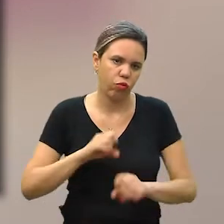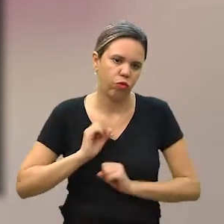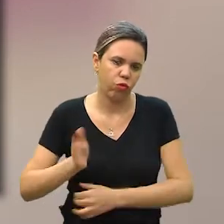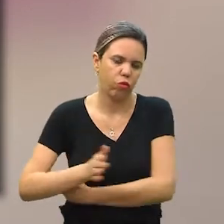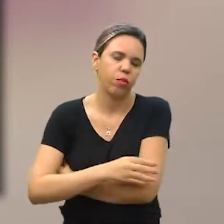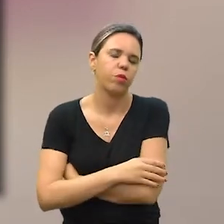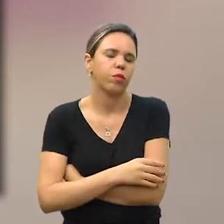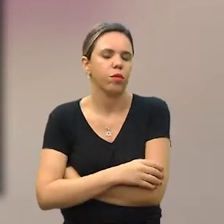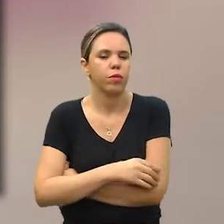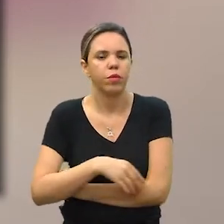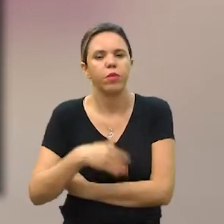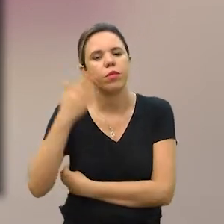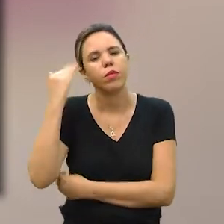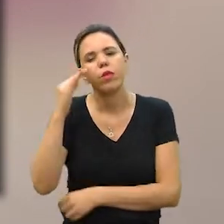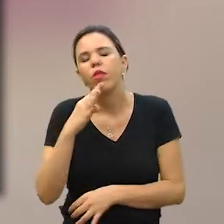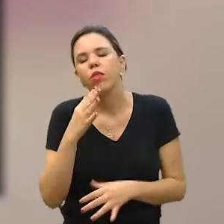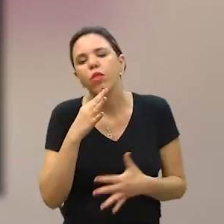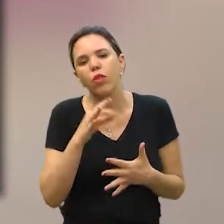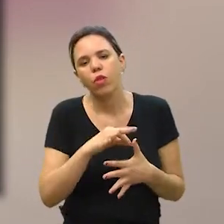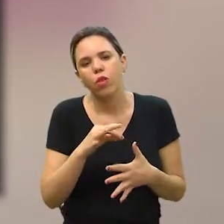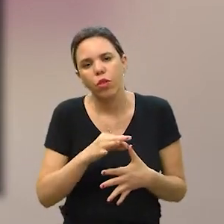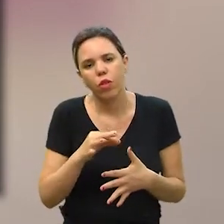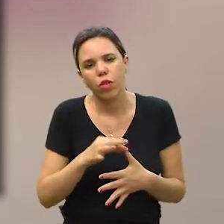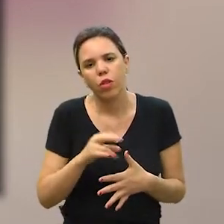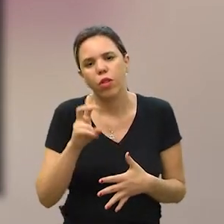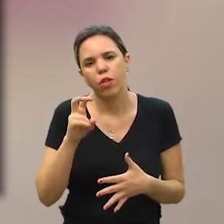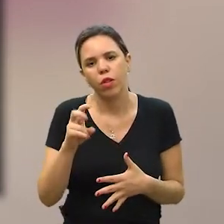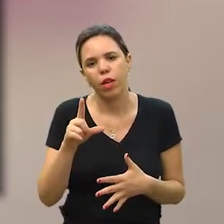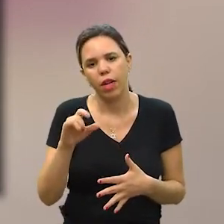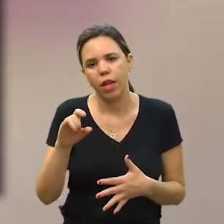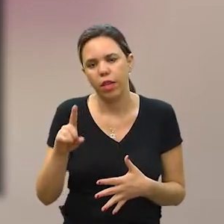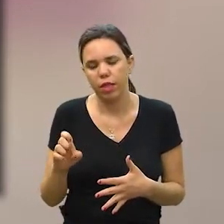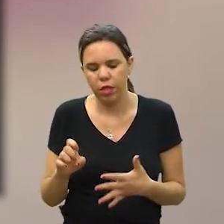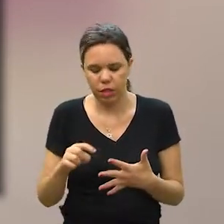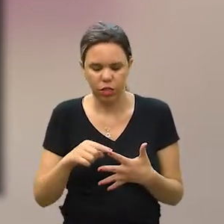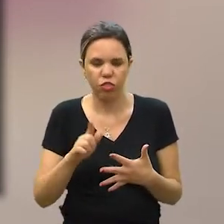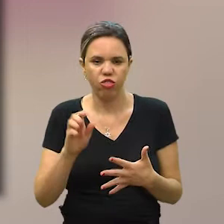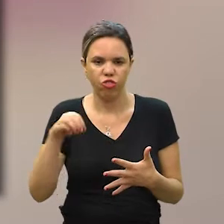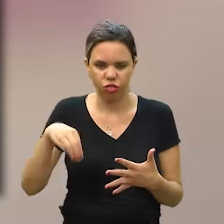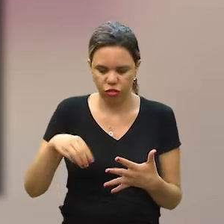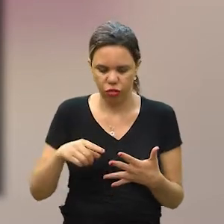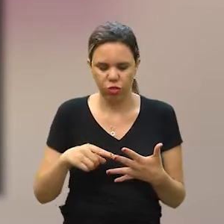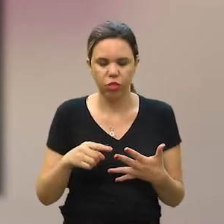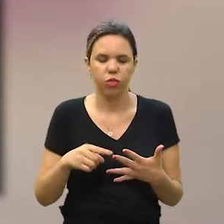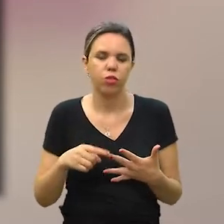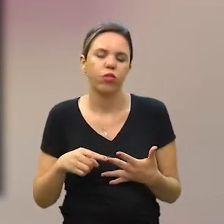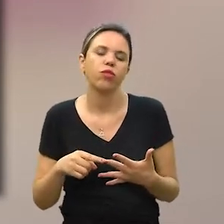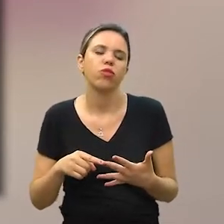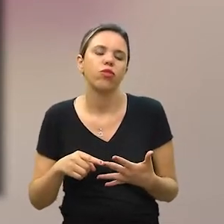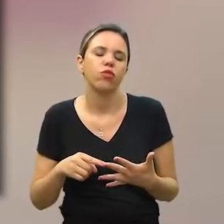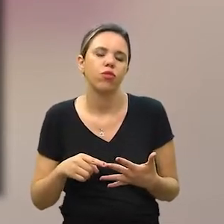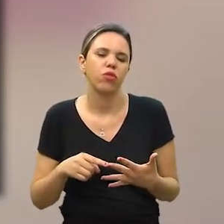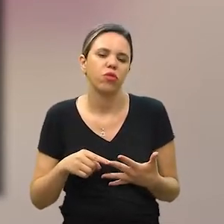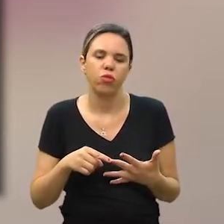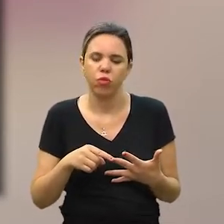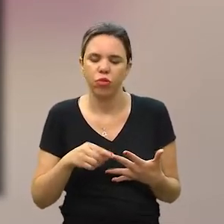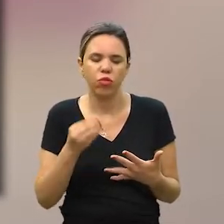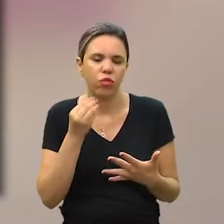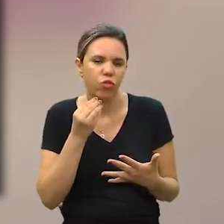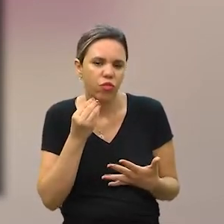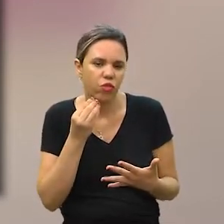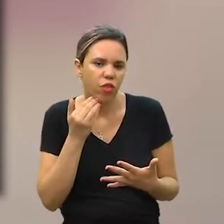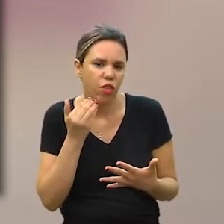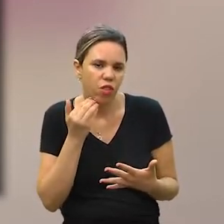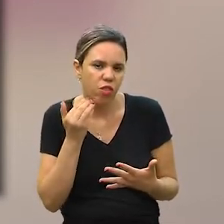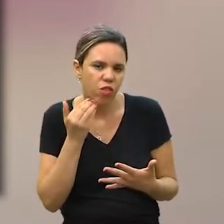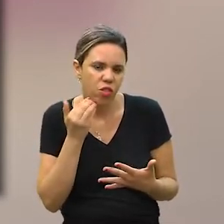elas, né? Então, as mais conhecidas são o fator 5 de Leiden, o gene da protrombina mutante e as